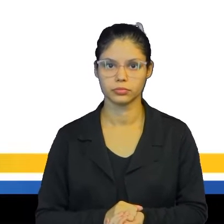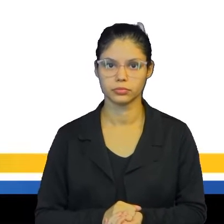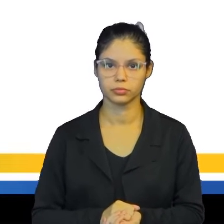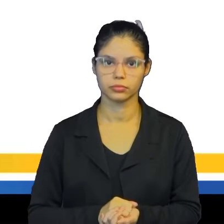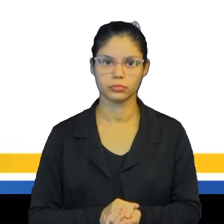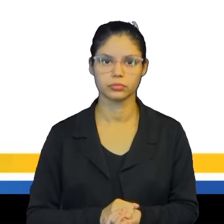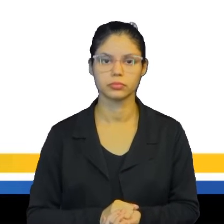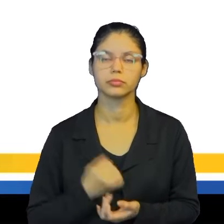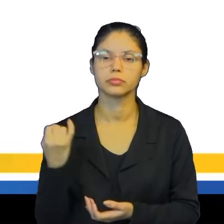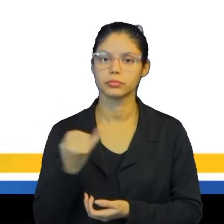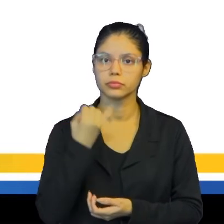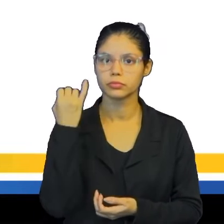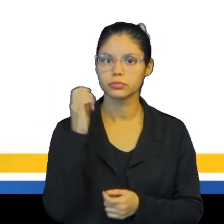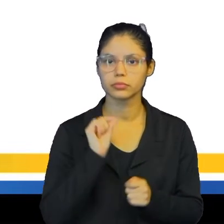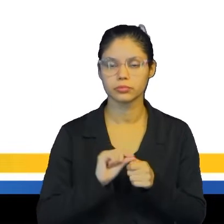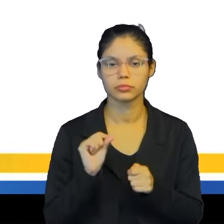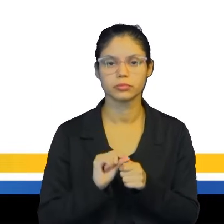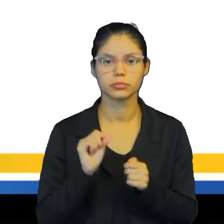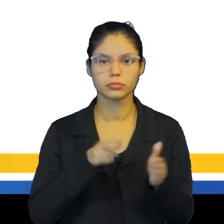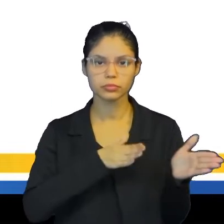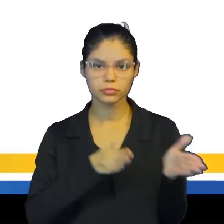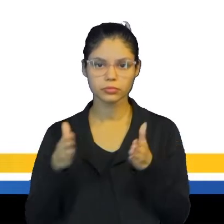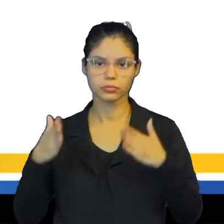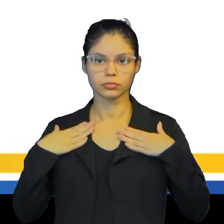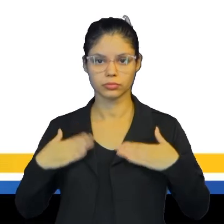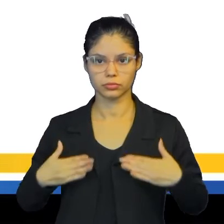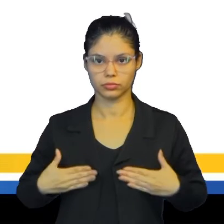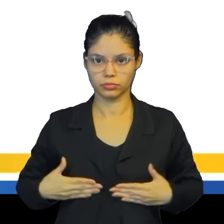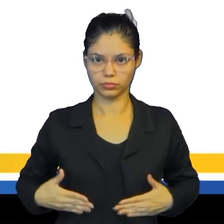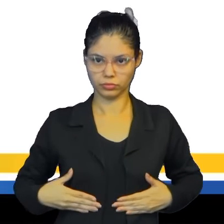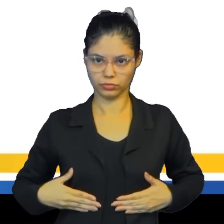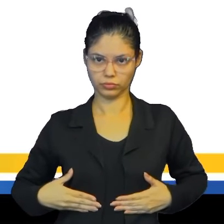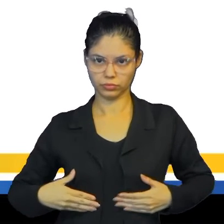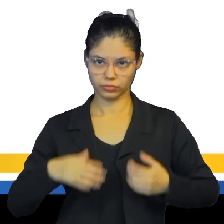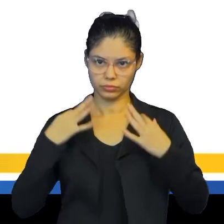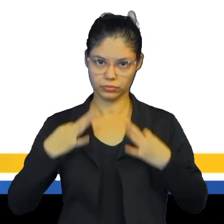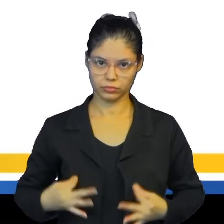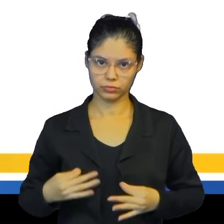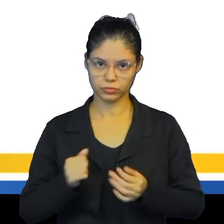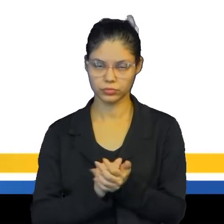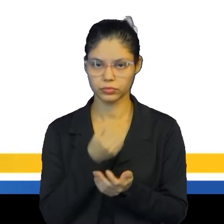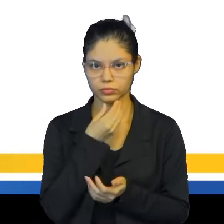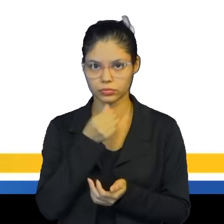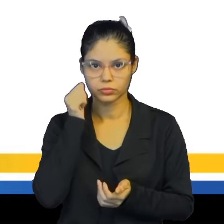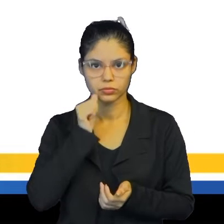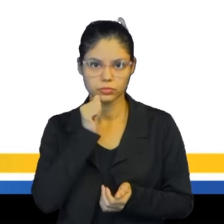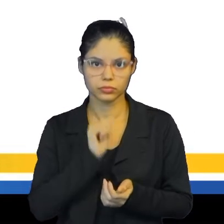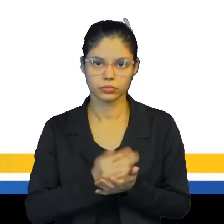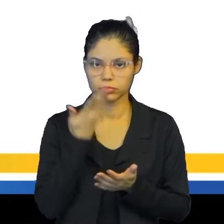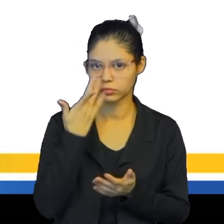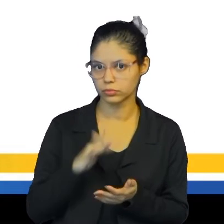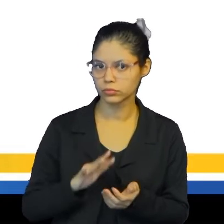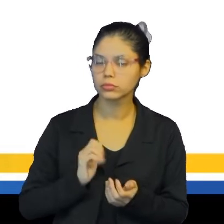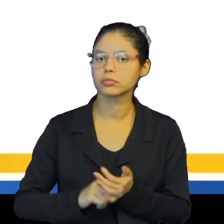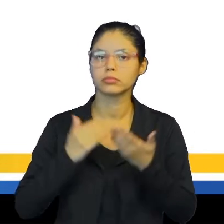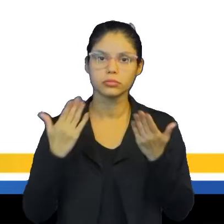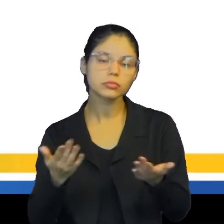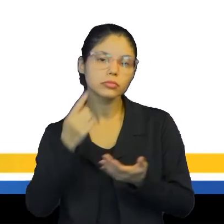em inglês, é fundamentada e construída a partir de um corpo ou busto de prova, seja feminino, masculino ou infantil.